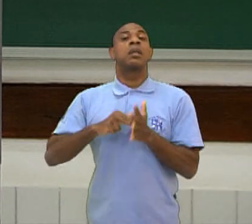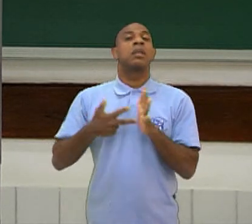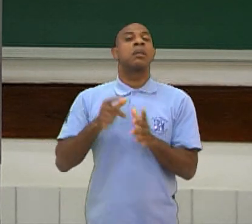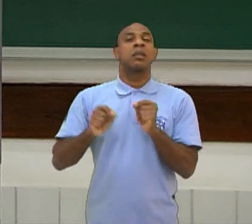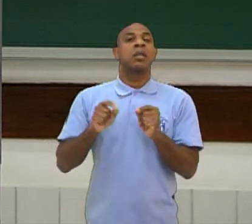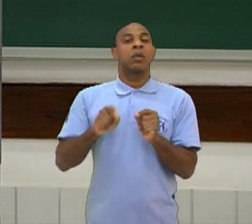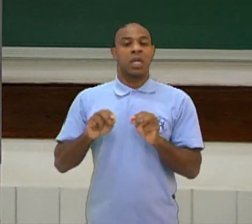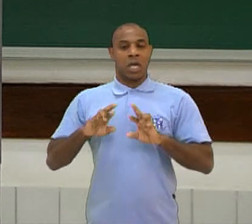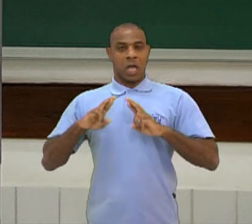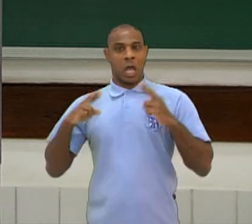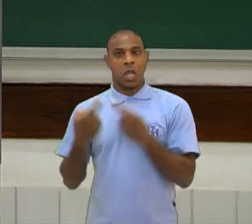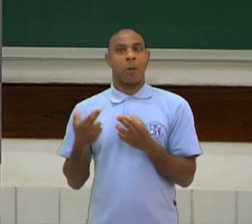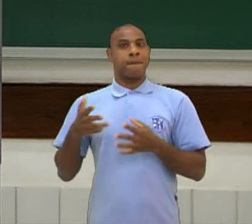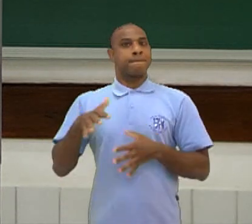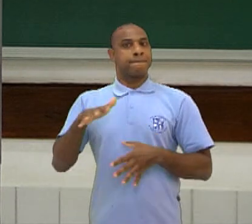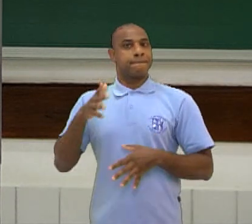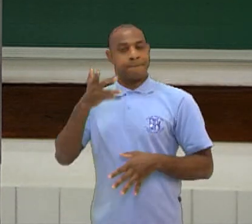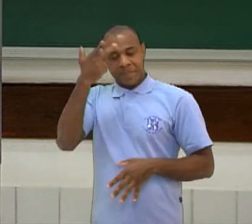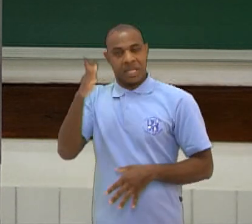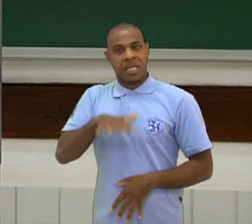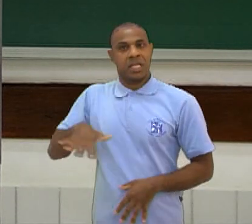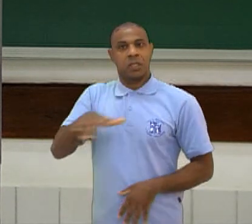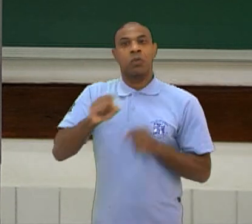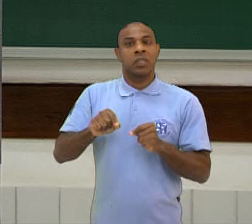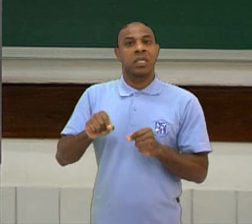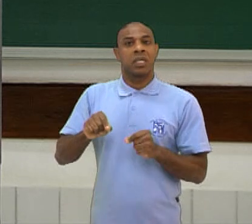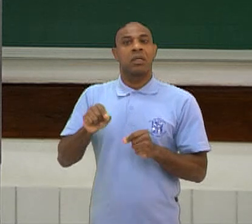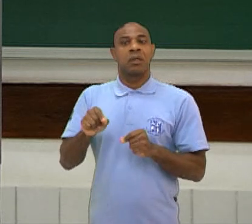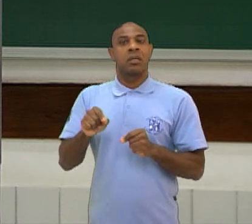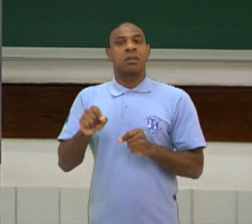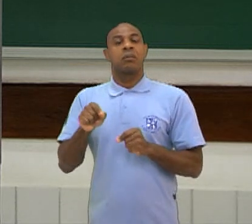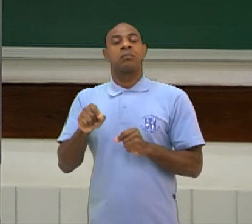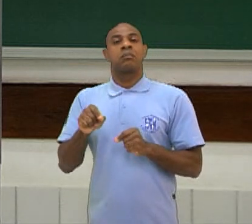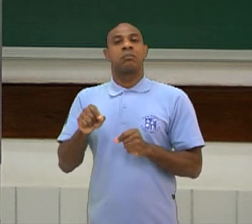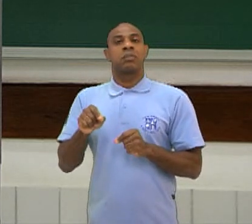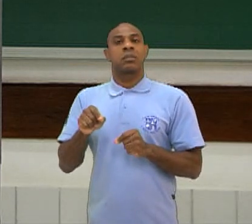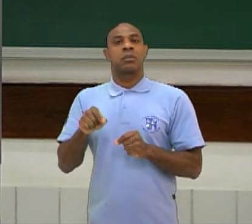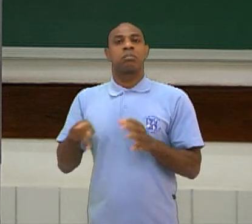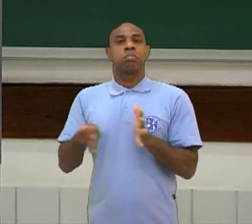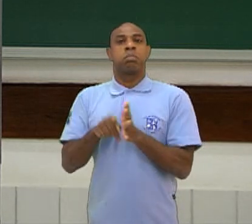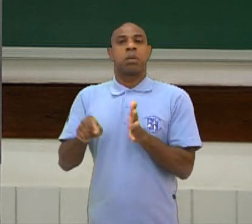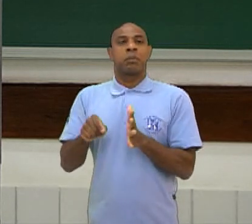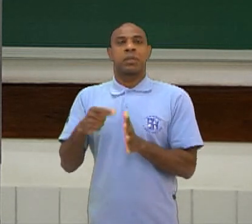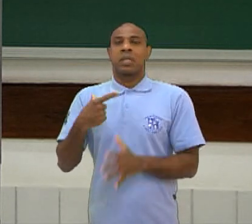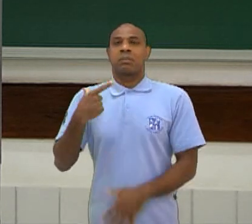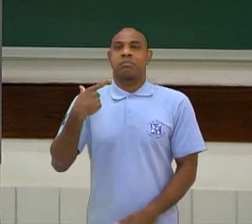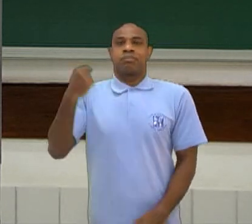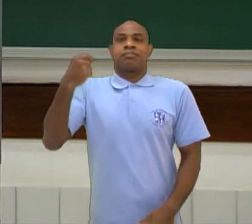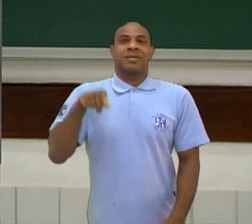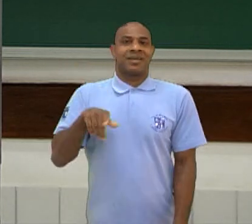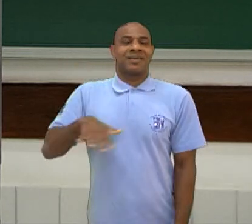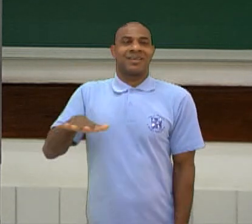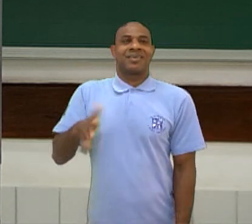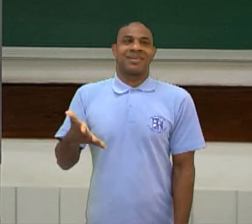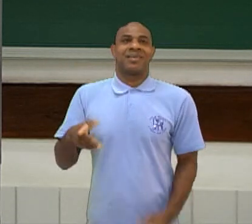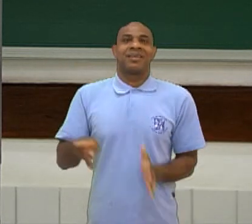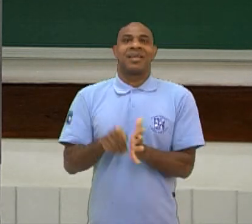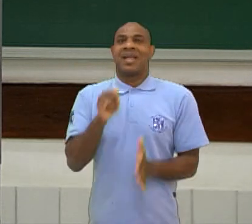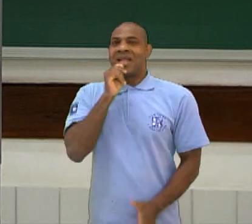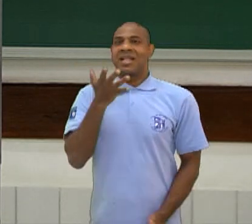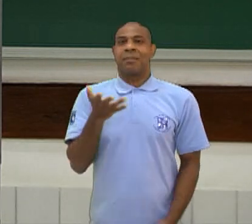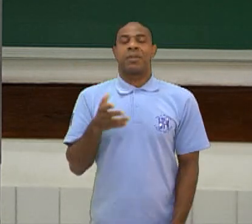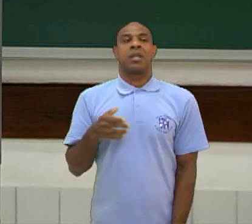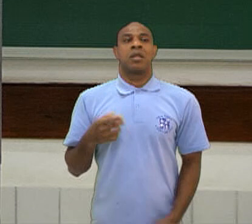uma reunião de pessoas que se define a partir de um determinado critério. A gente pode pensar aqui na nobreza.